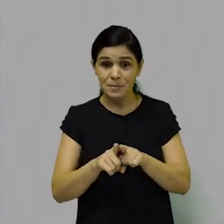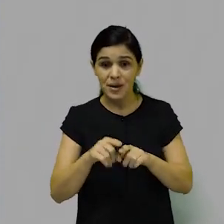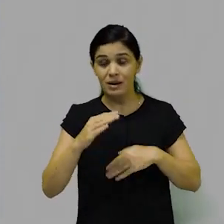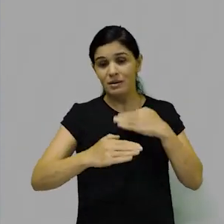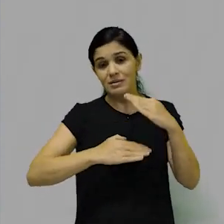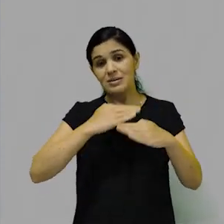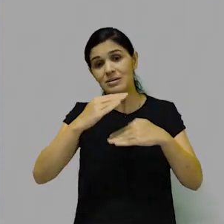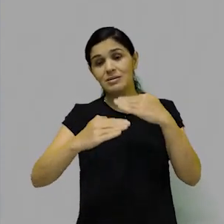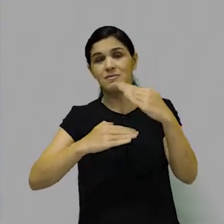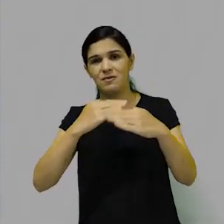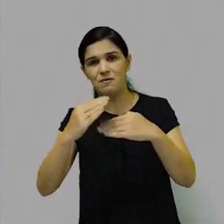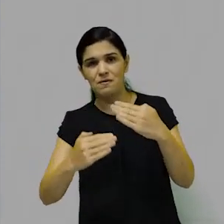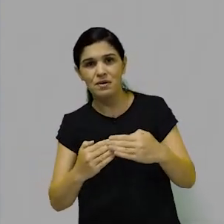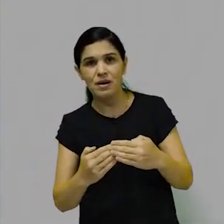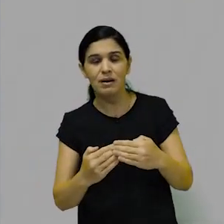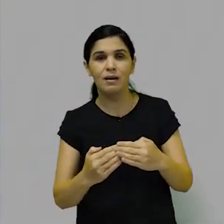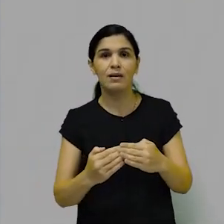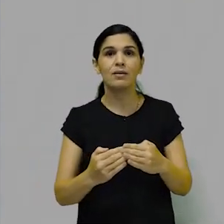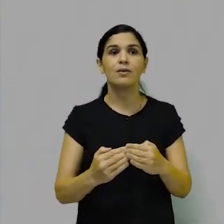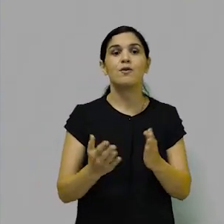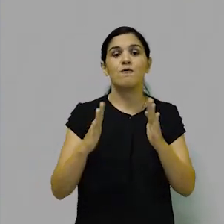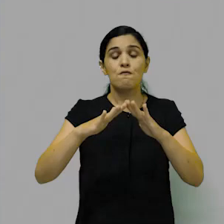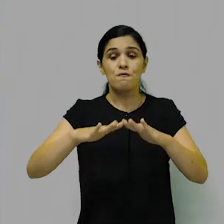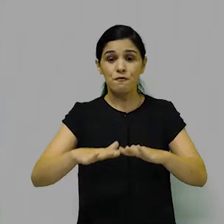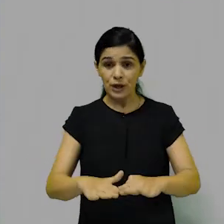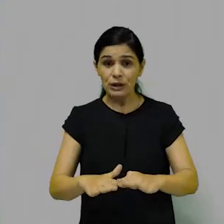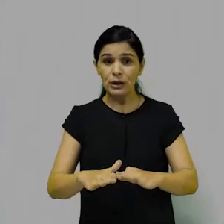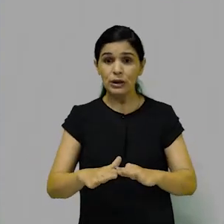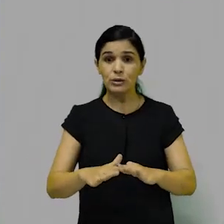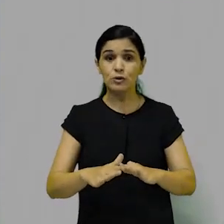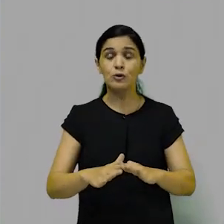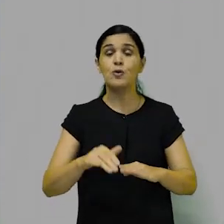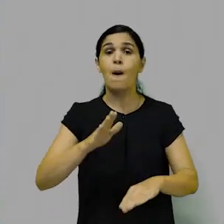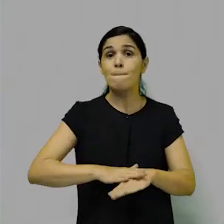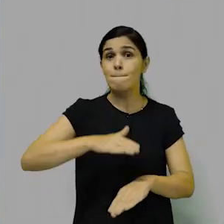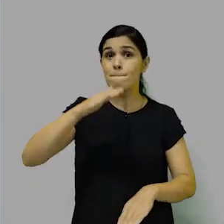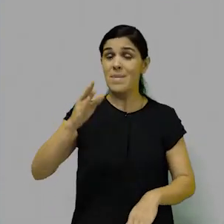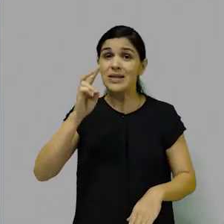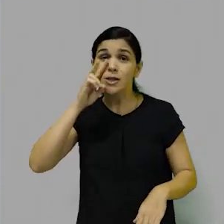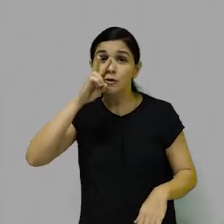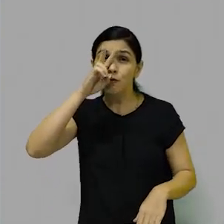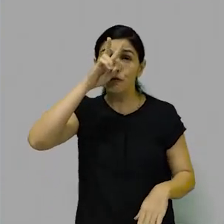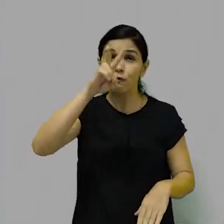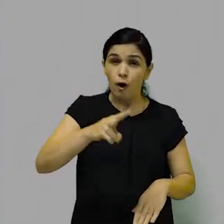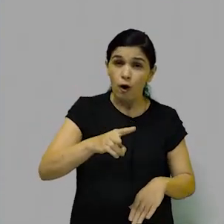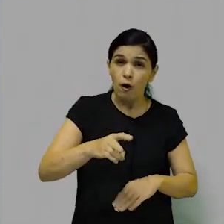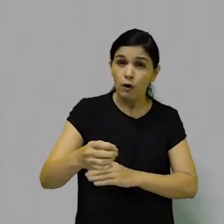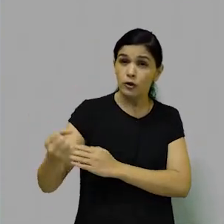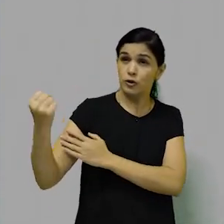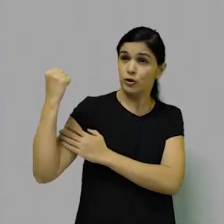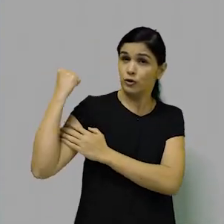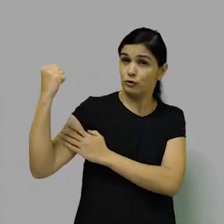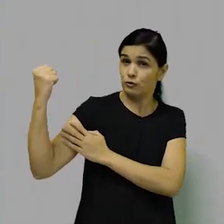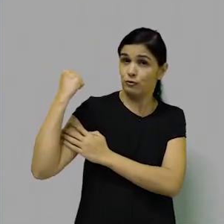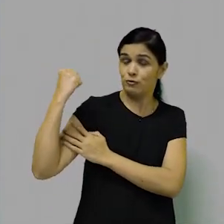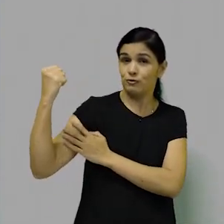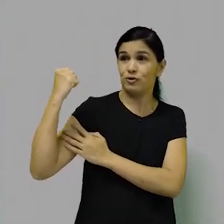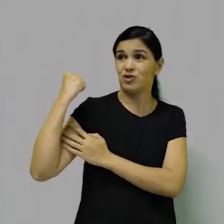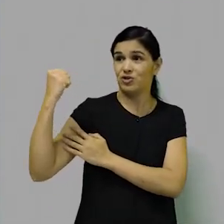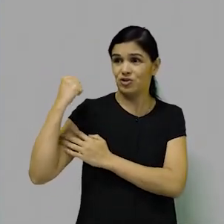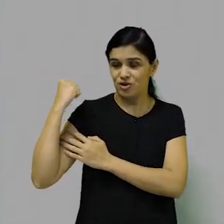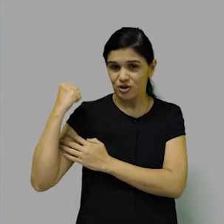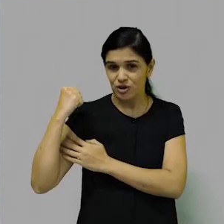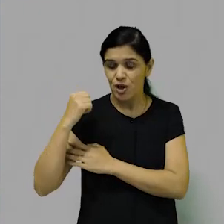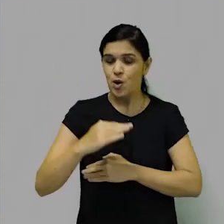pessoa mais condicionada. Ninguém começa correndo 5 quilômetros do nada. Nós iremos o quê? Numa progressão.